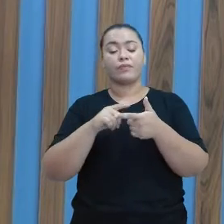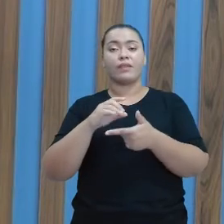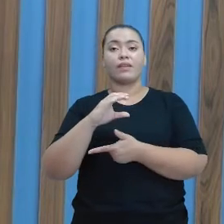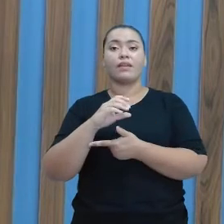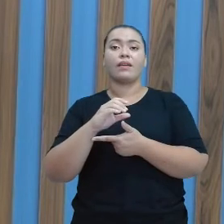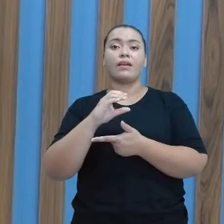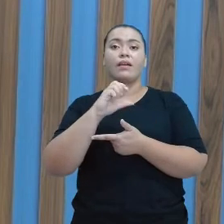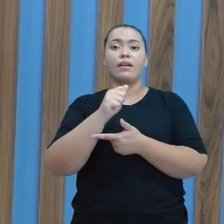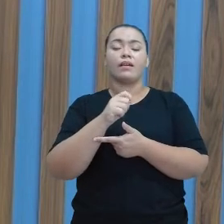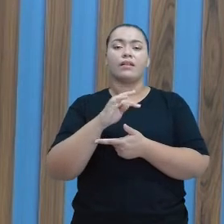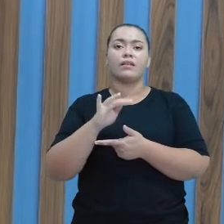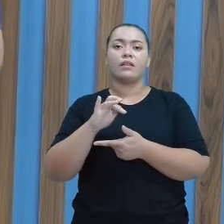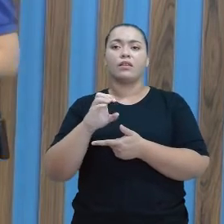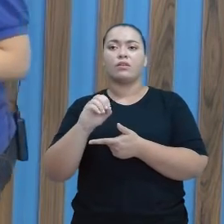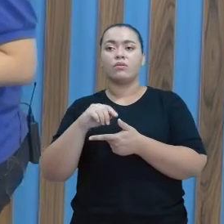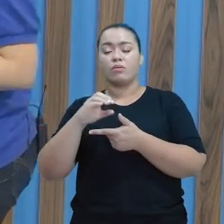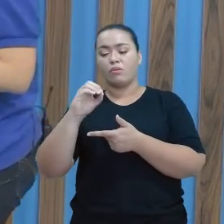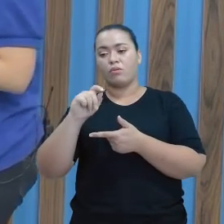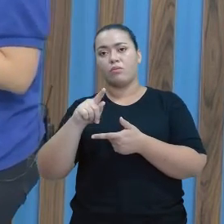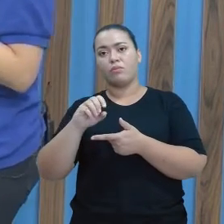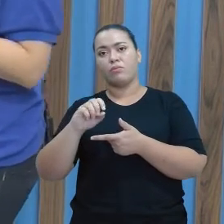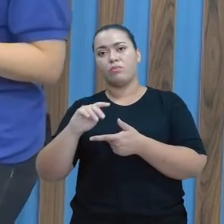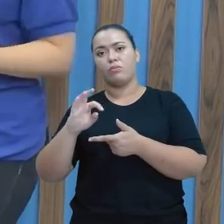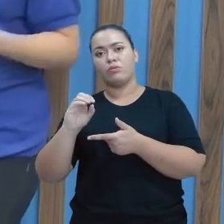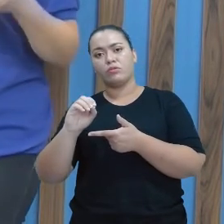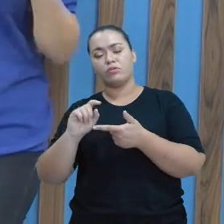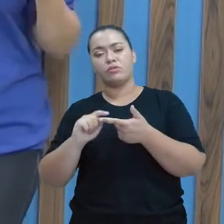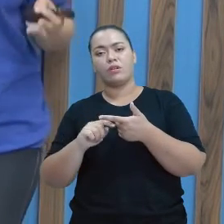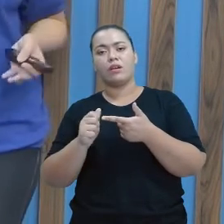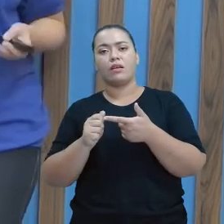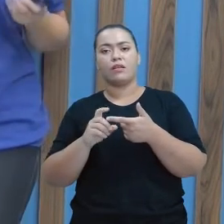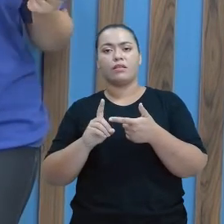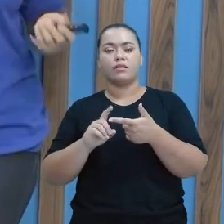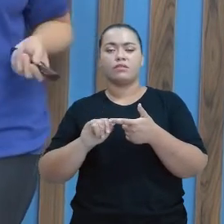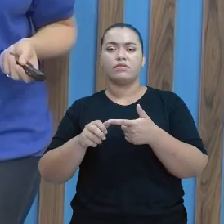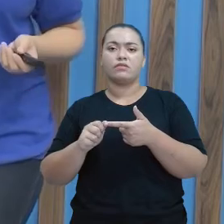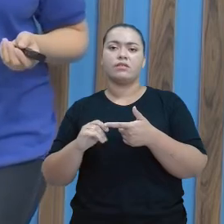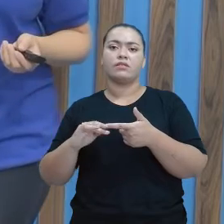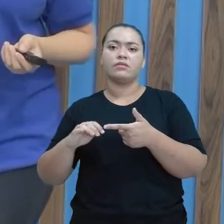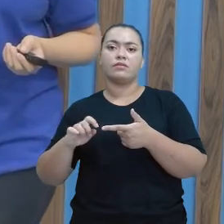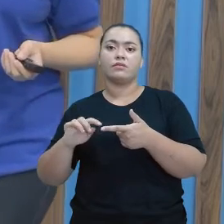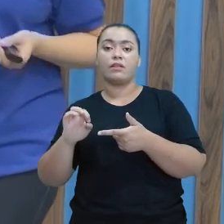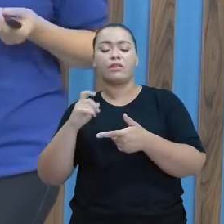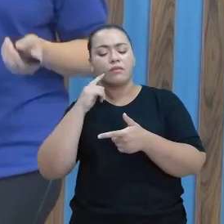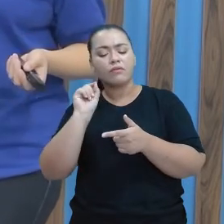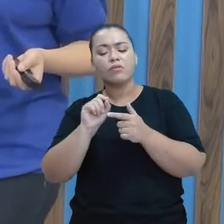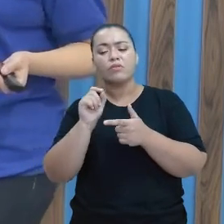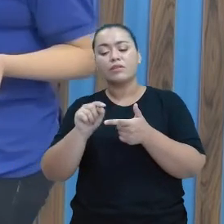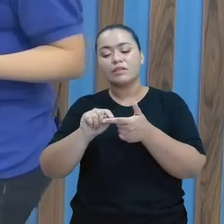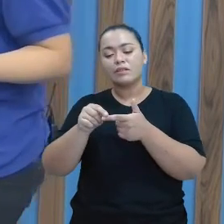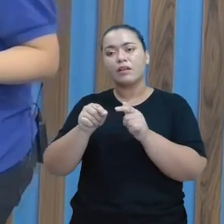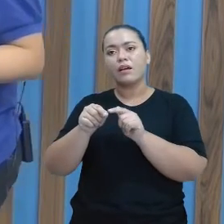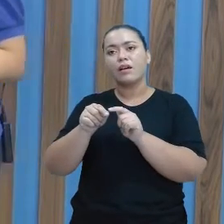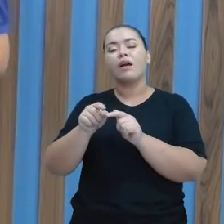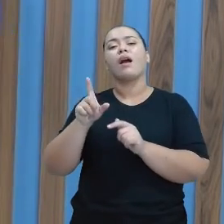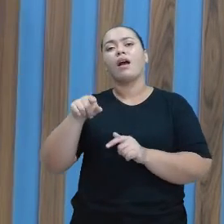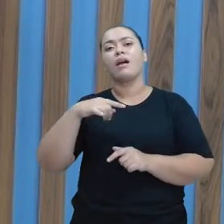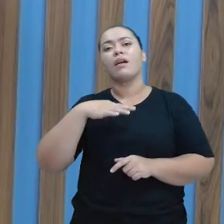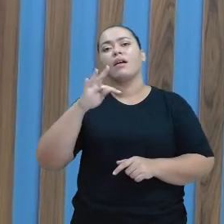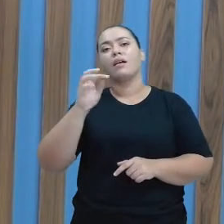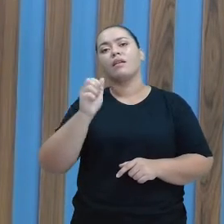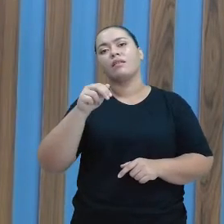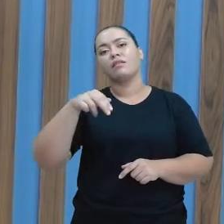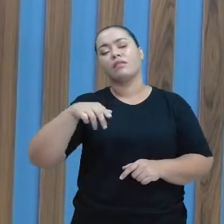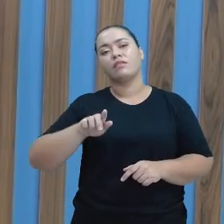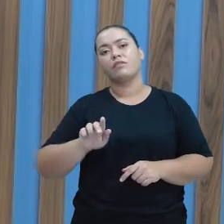cateto adjacente. Em relação ao ângulo 30, vai ser a tangente desse ângulo, tá certo? Aí a gente pode fazer a confecção